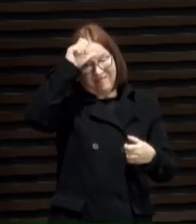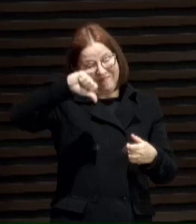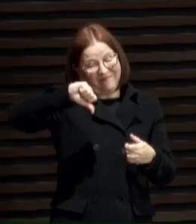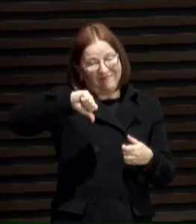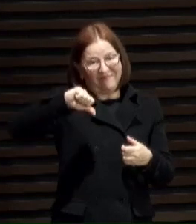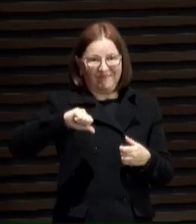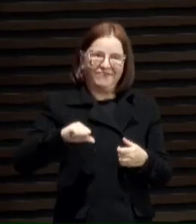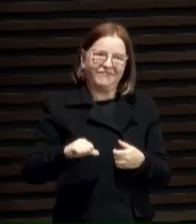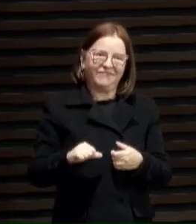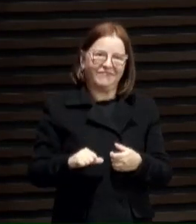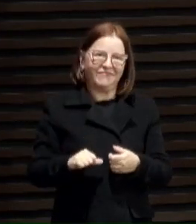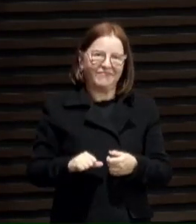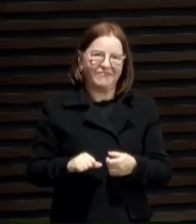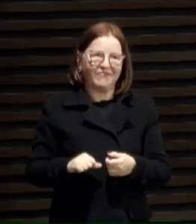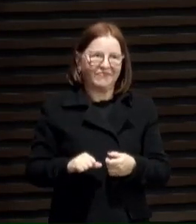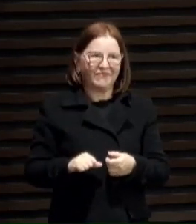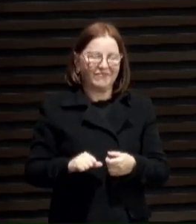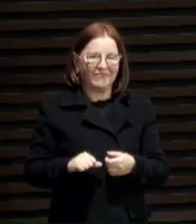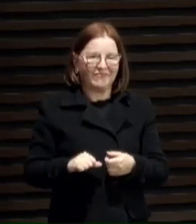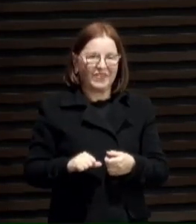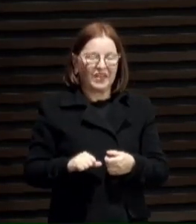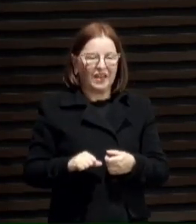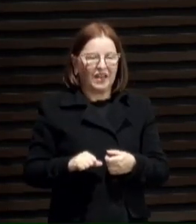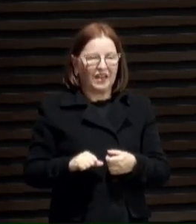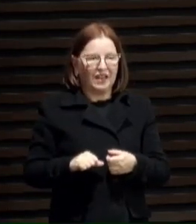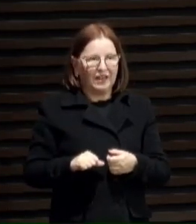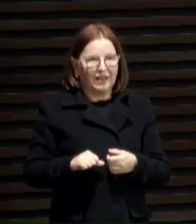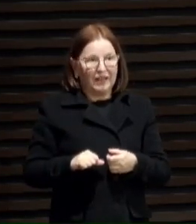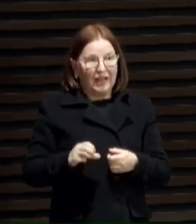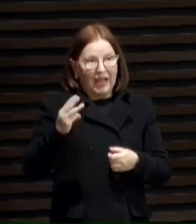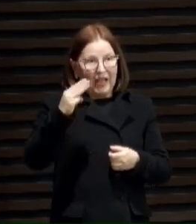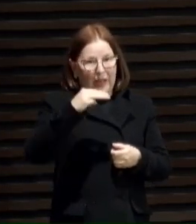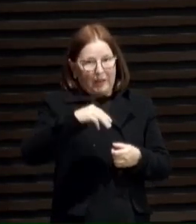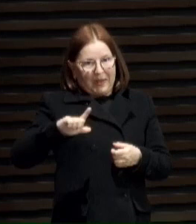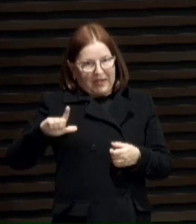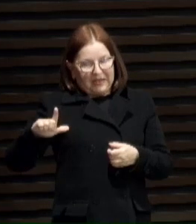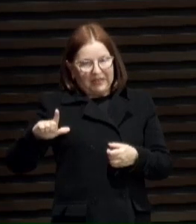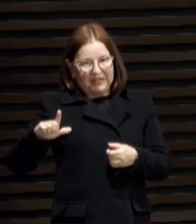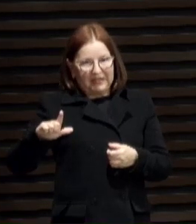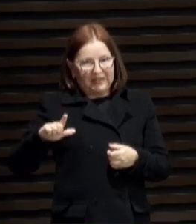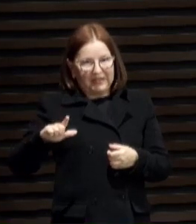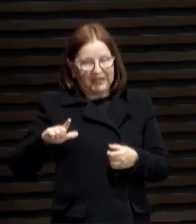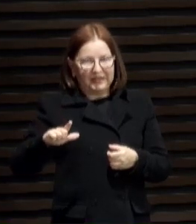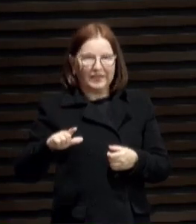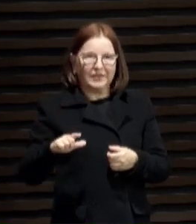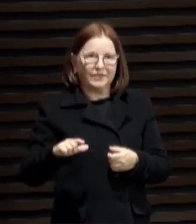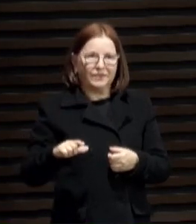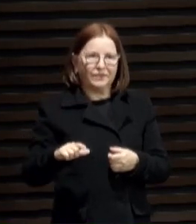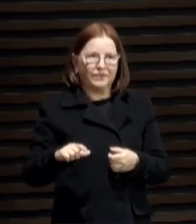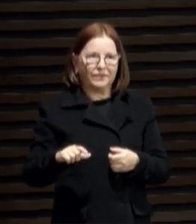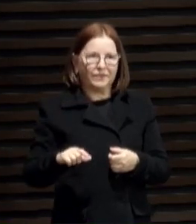Ficaram indiferentes às coisas espirituais. Malaquias foi o contemporâneo de Neemias e foi nestes dias